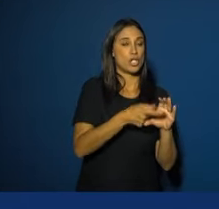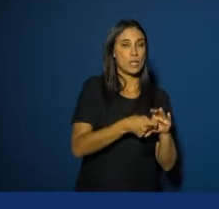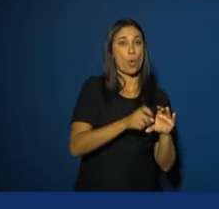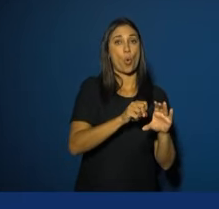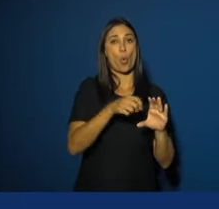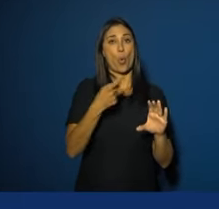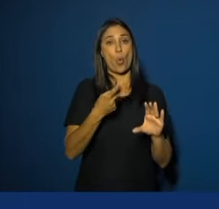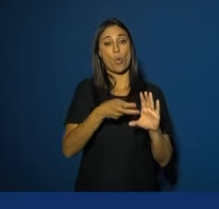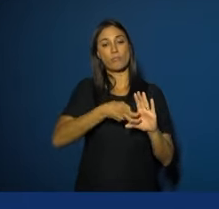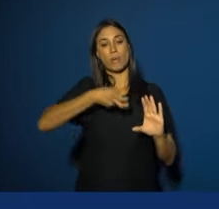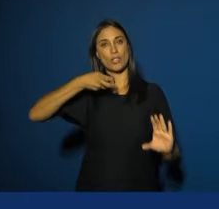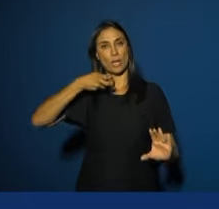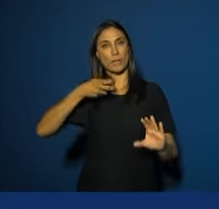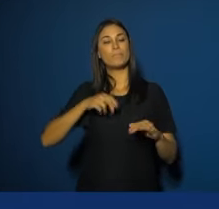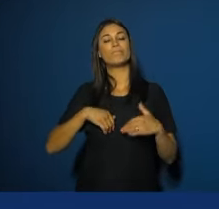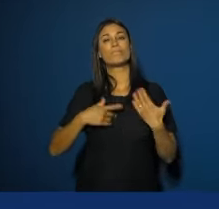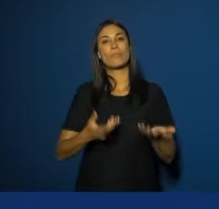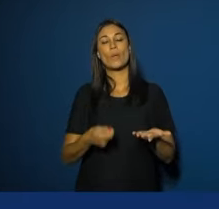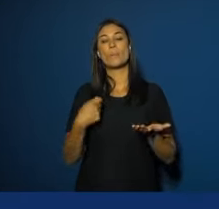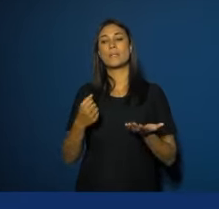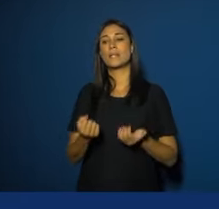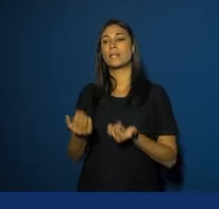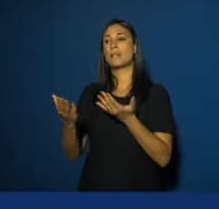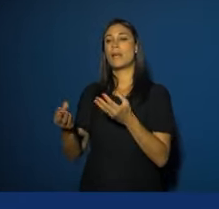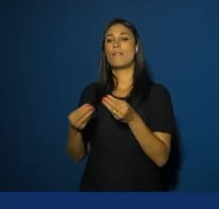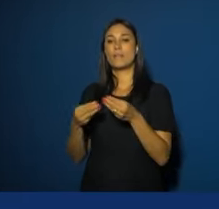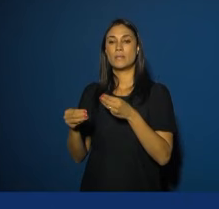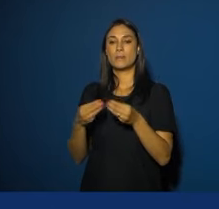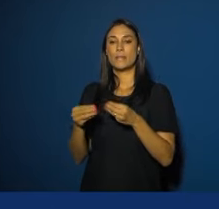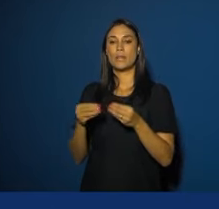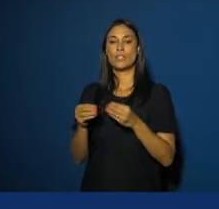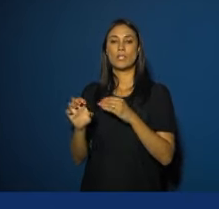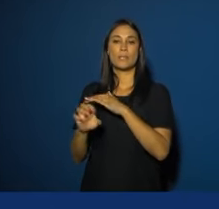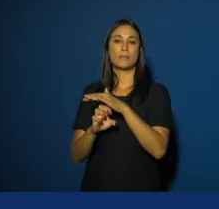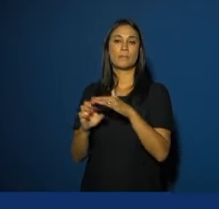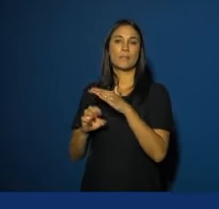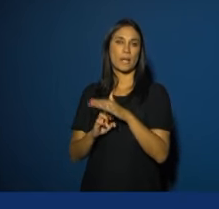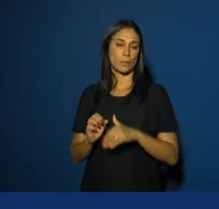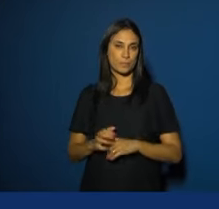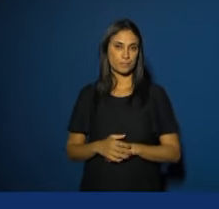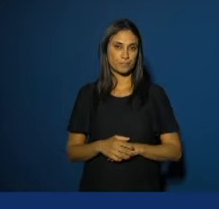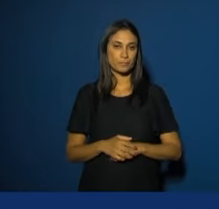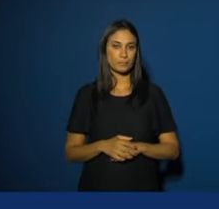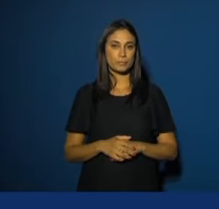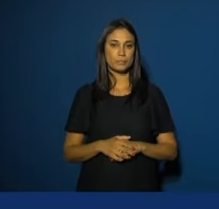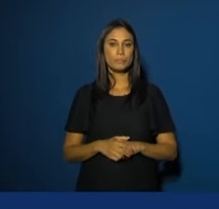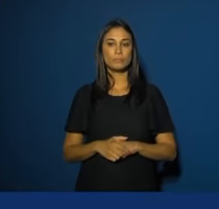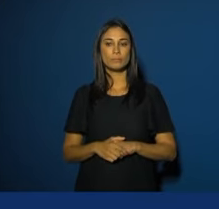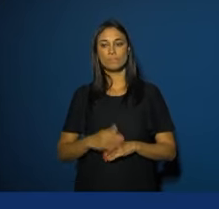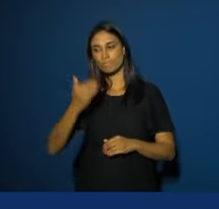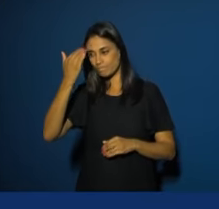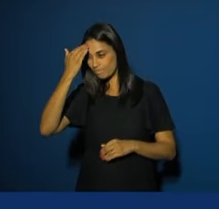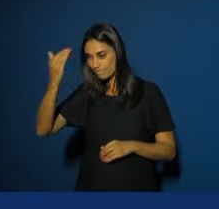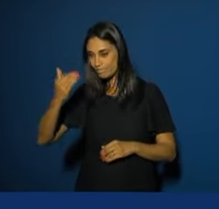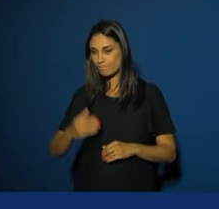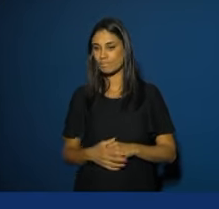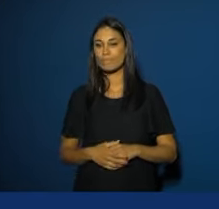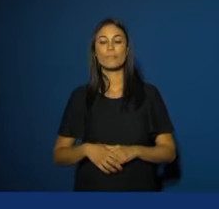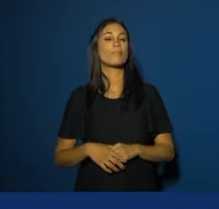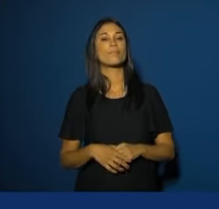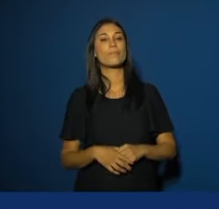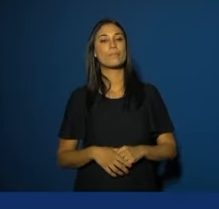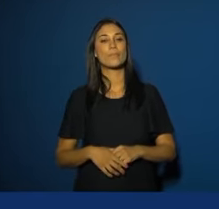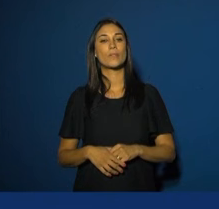Então, existe um valor a ser capturado em oferecer flexibilidade nesse mercado on-grid. Muito obrigado, Lino. E,